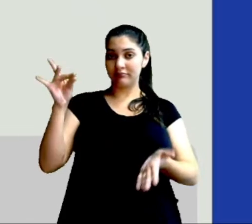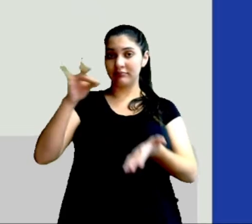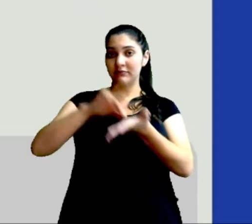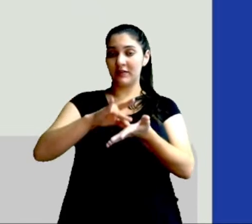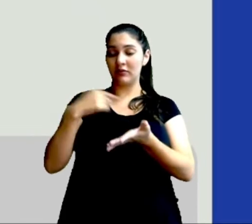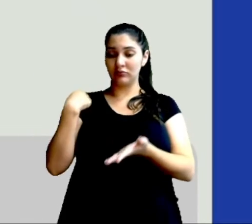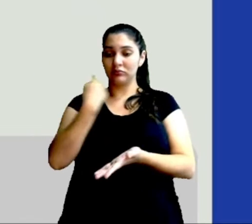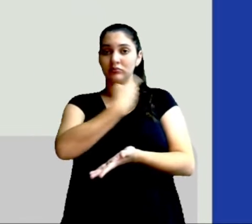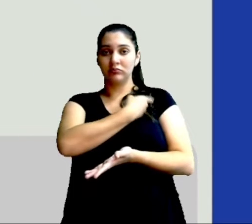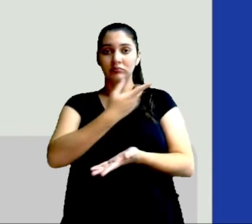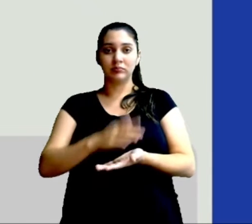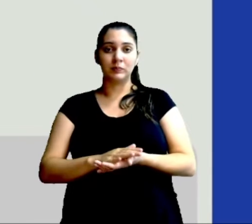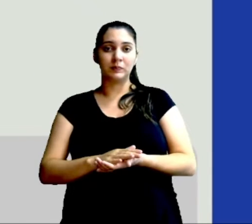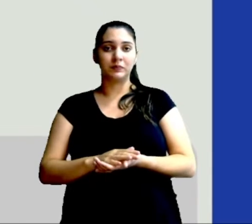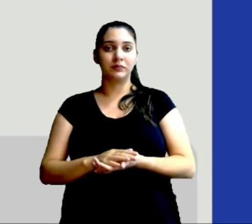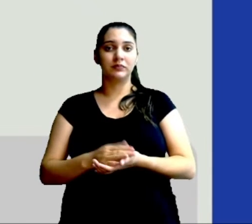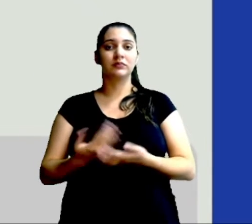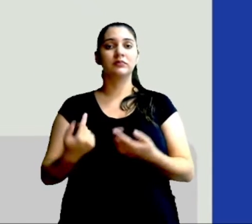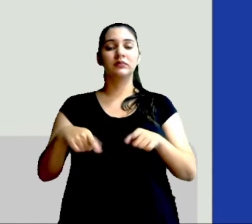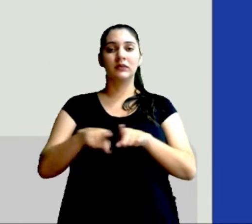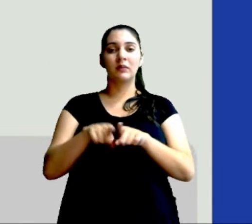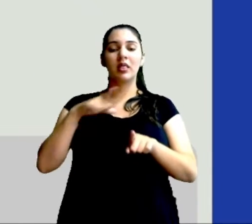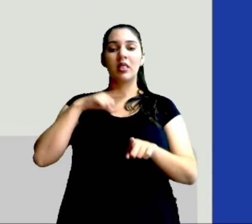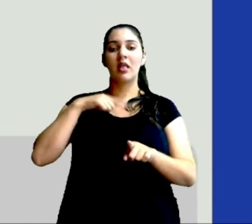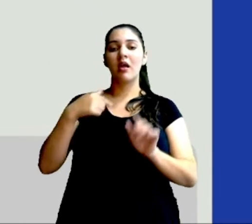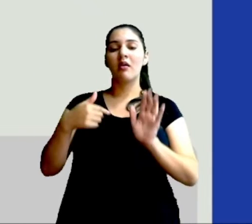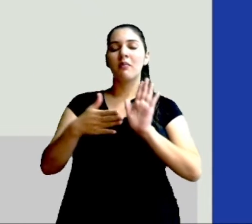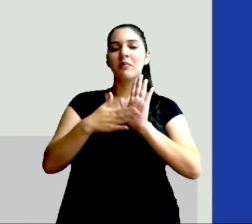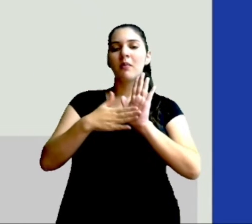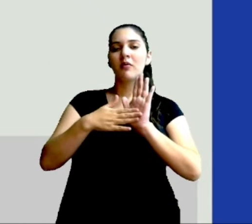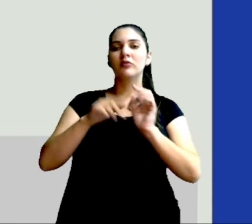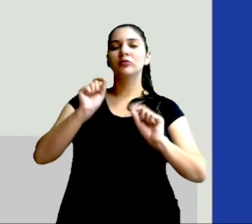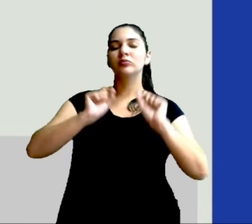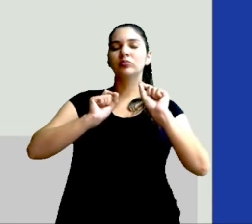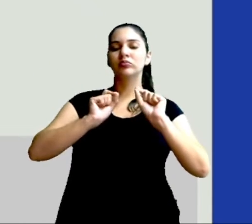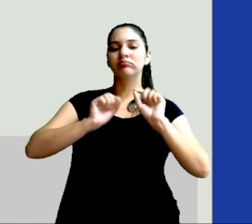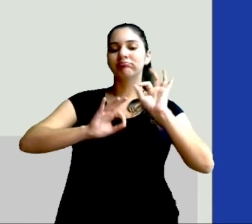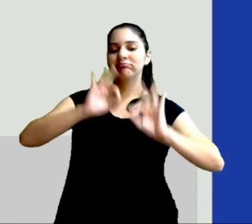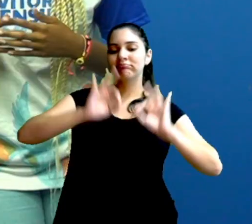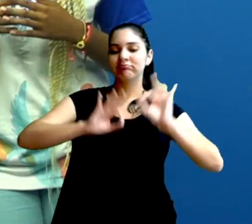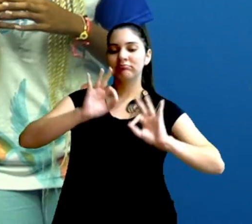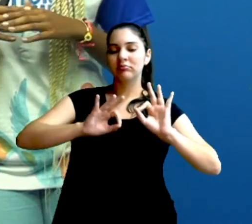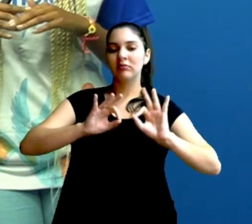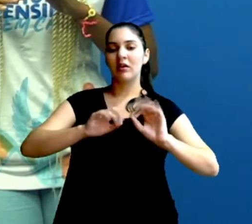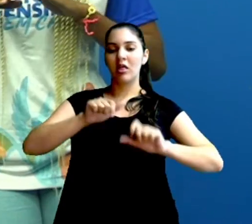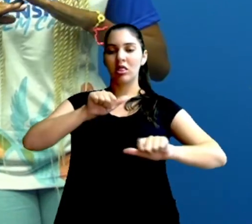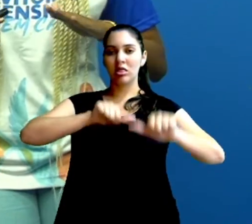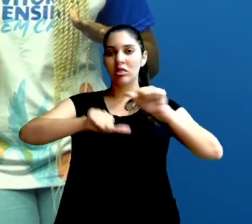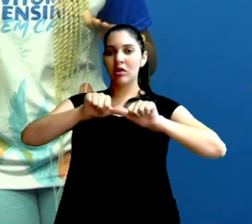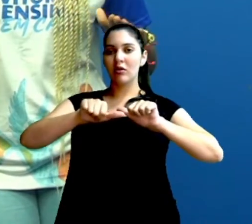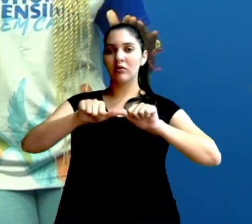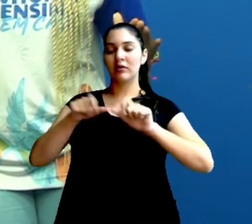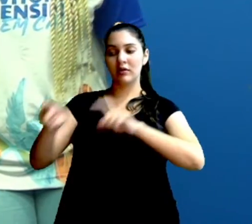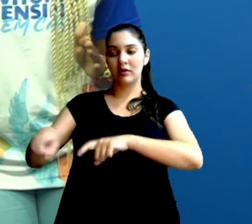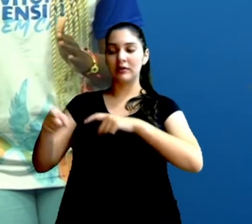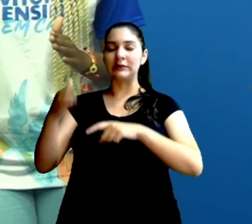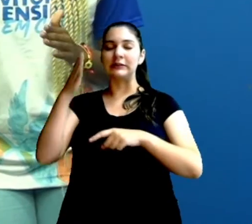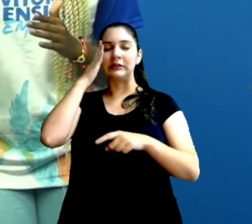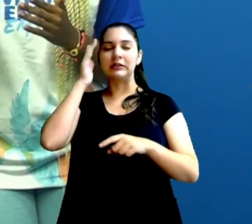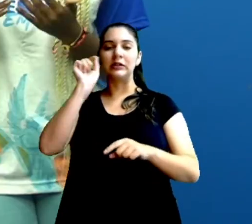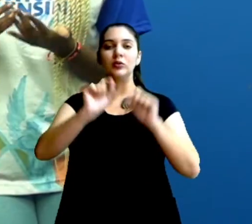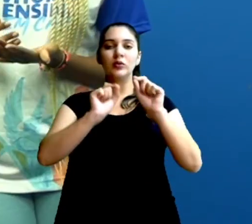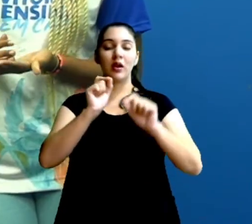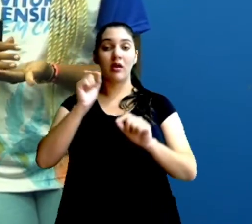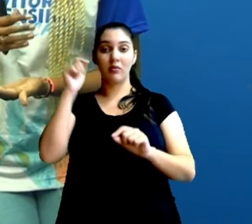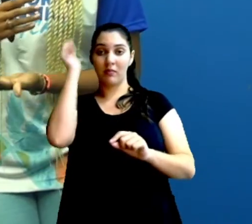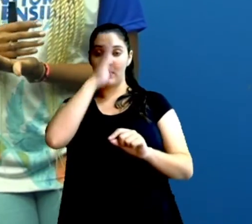fato nosso. E daí ela tem uma proposta de reforma agrária, né? Entendendo que o Brasil é extremamente desigual,